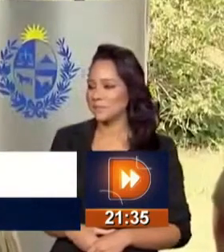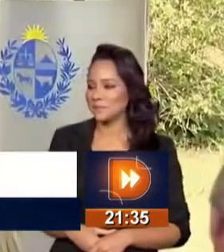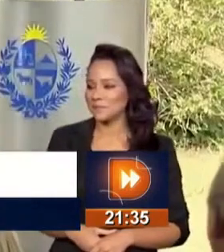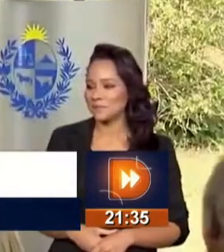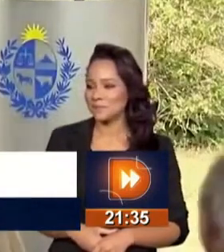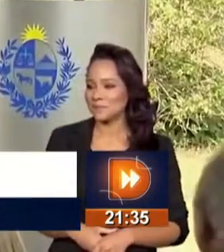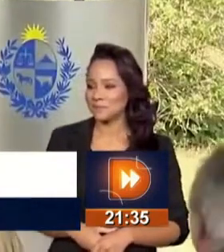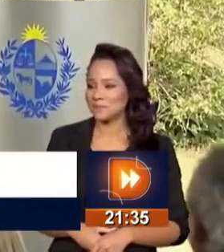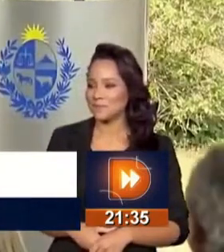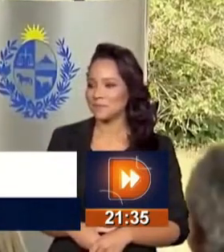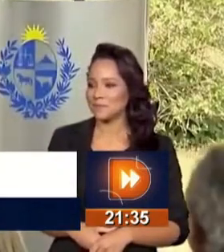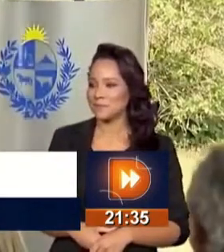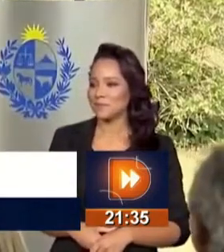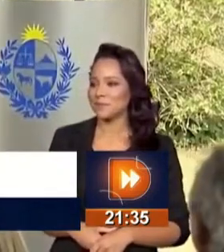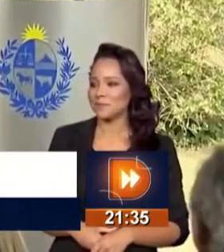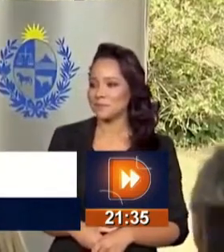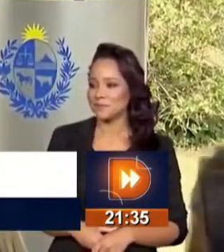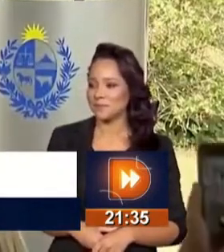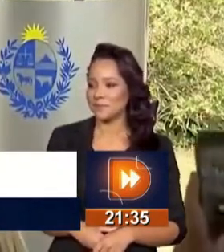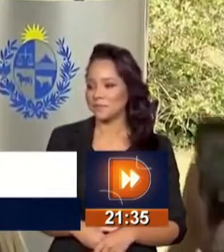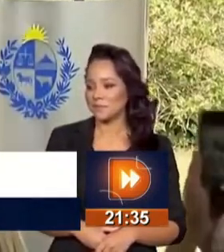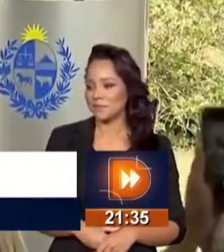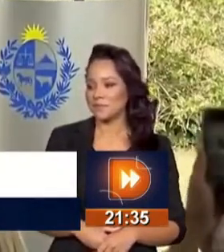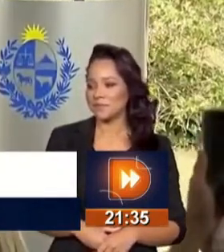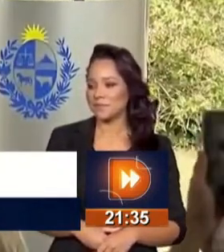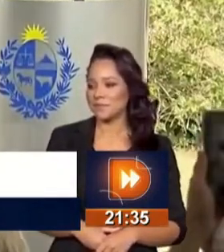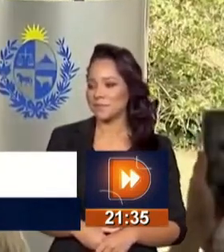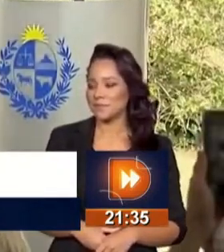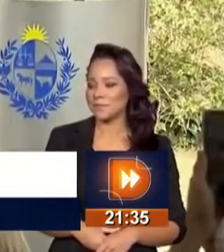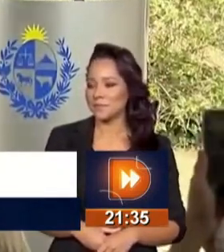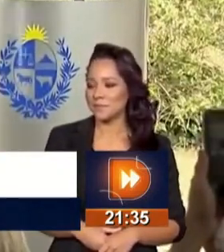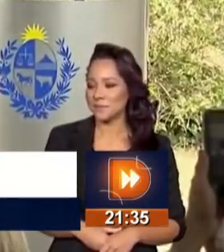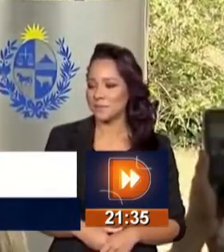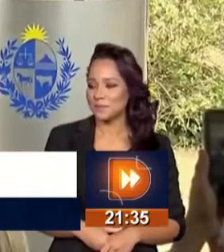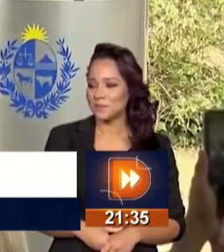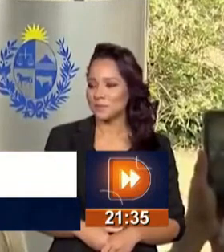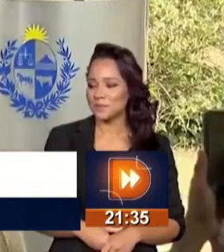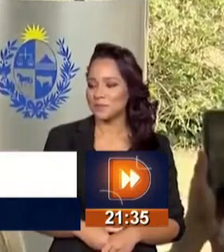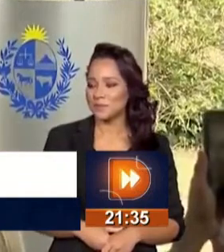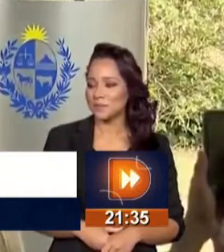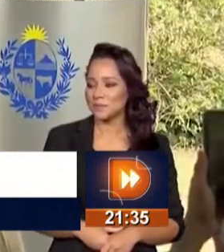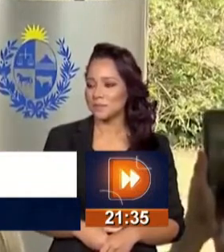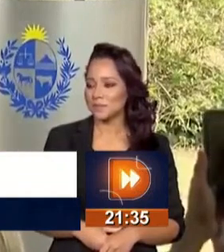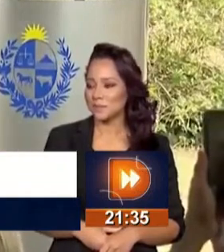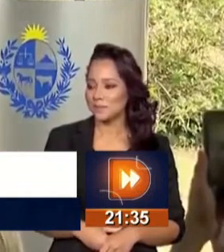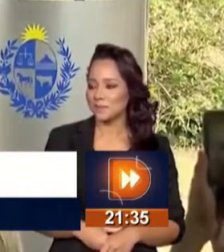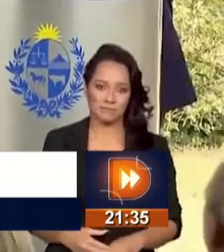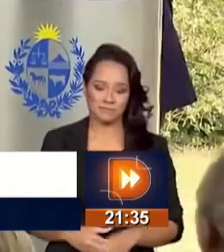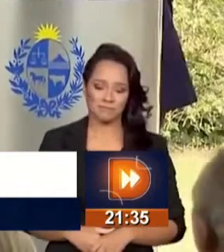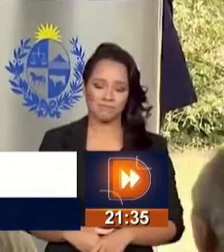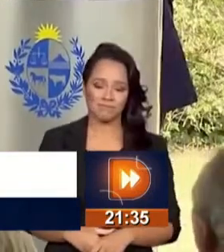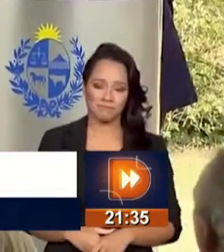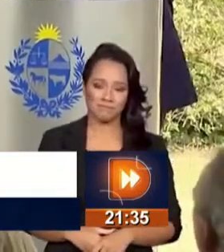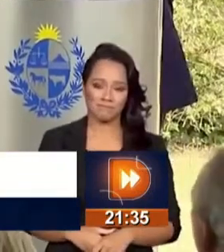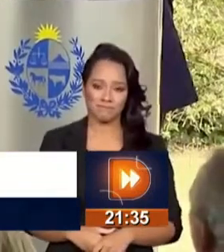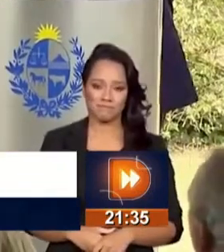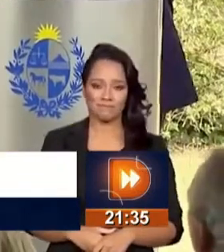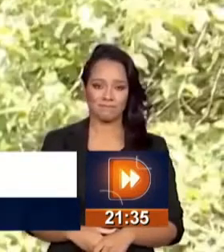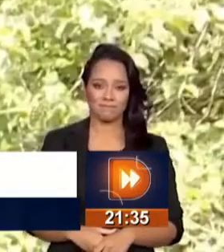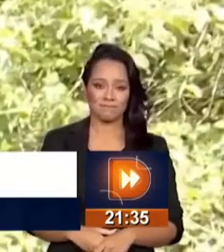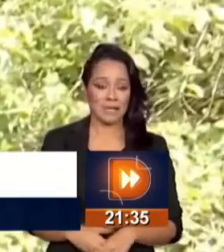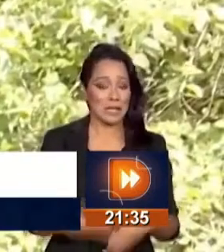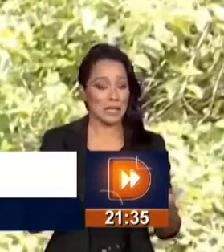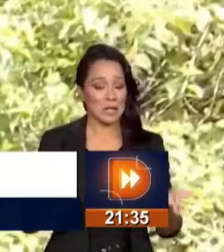presidente brasileiro acenou positivamente para os pedidos sobre obras de infraestrutura, assumindo compromissos e